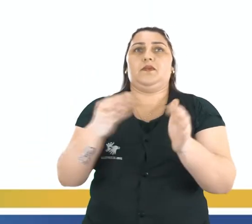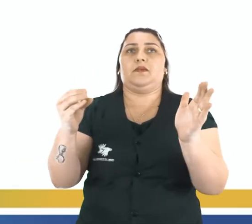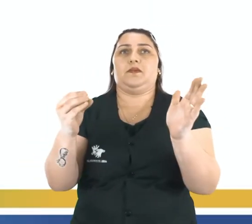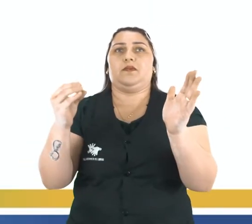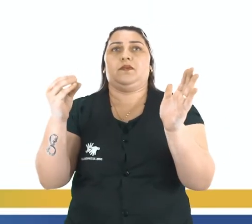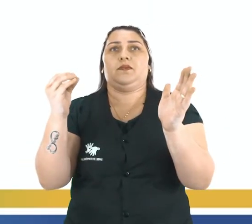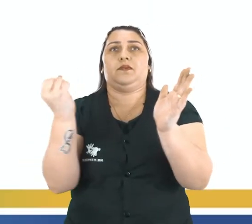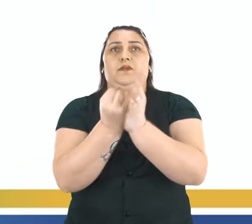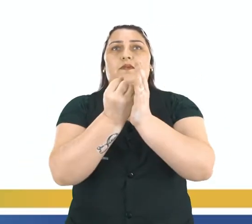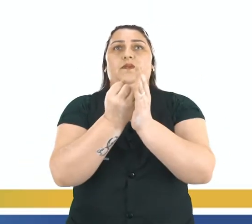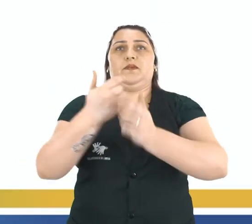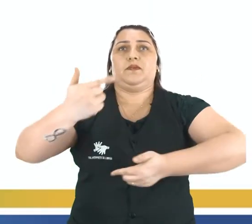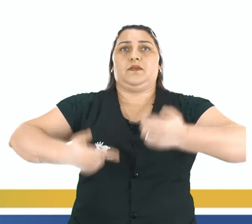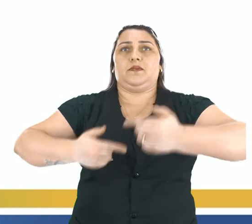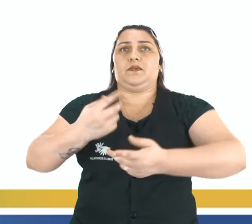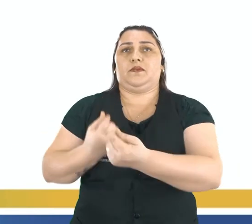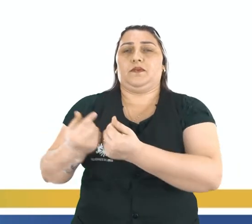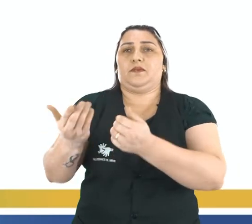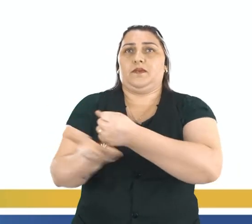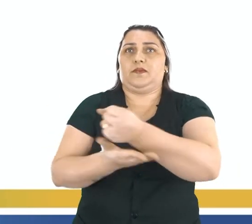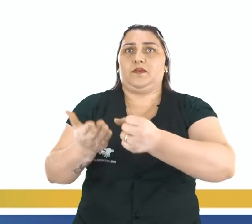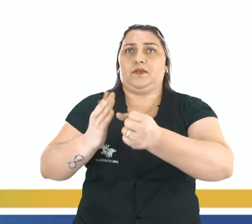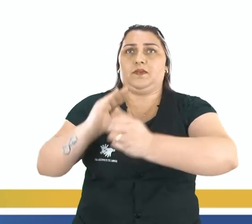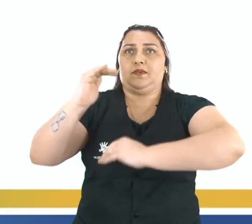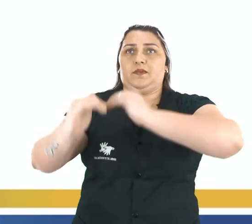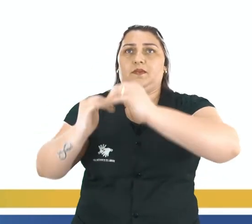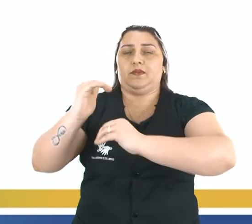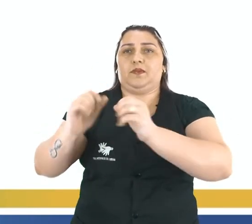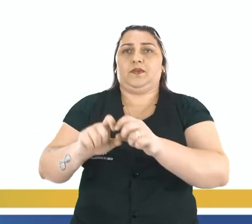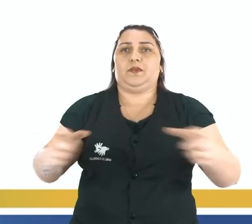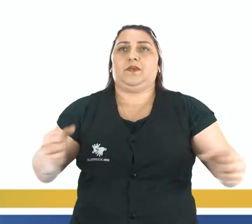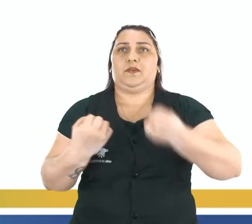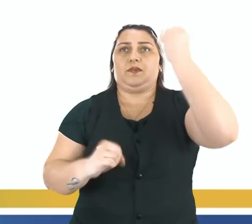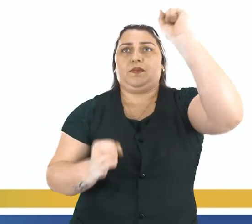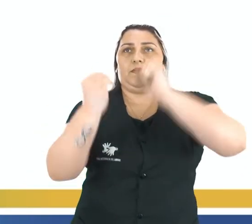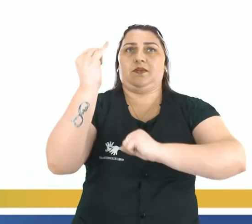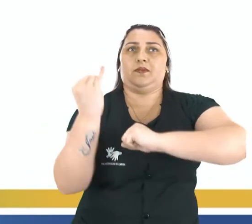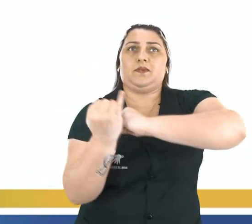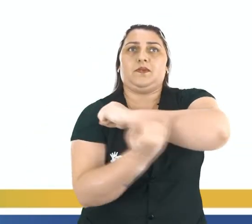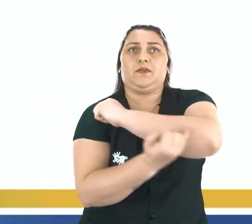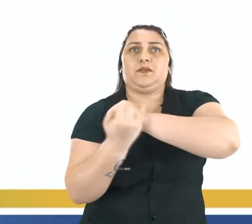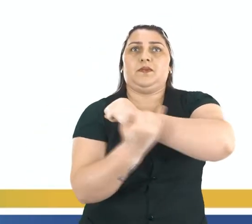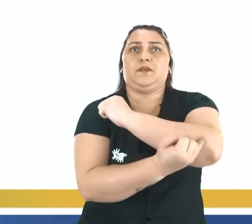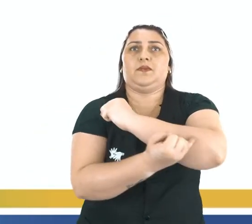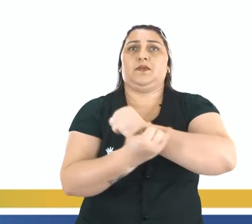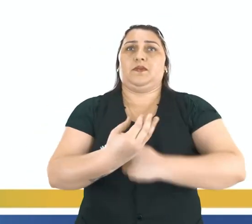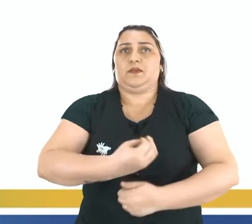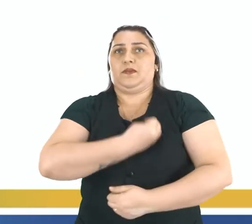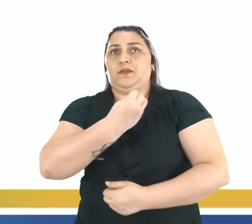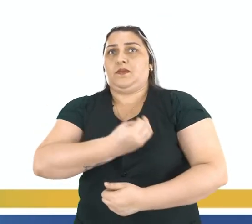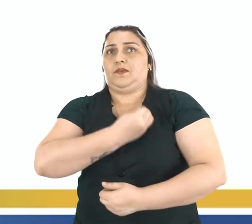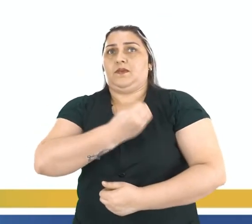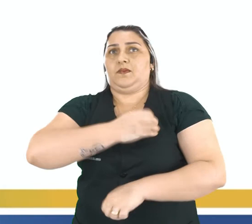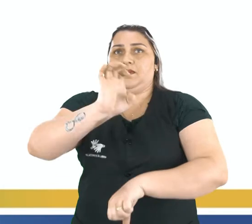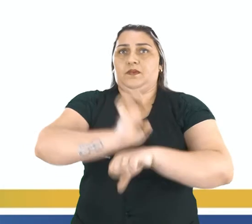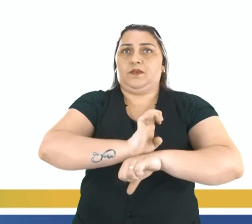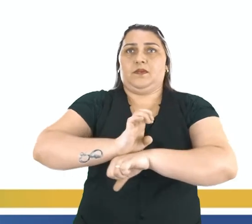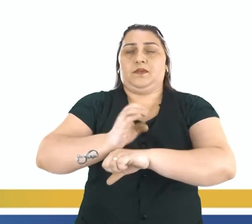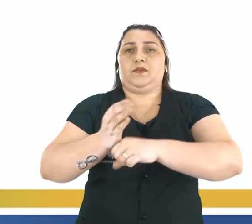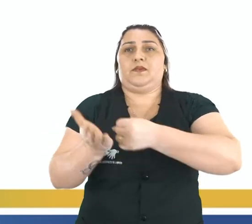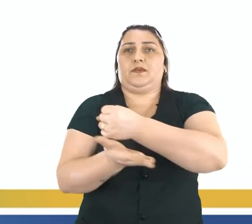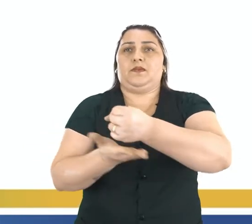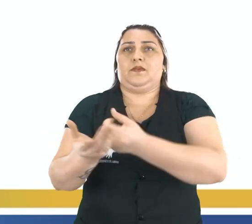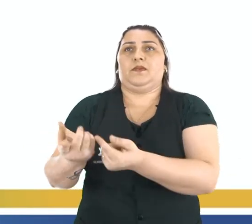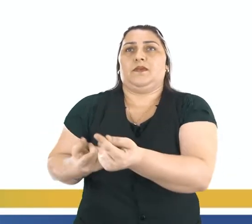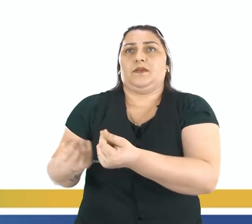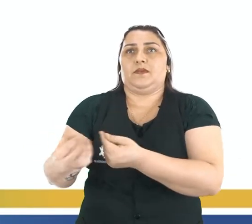de política econômica baseada na meta de crescimento da produção industrial e da infraestrutura, com participação ativa do Estado como base